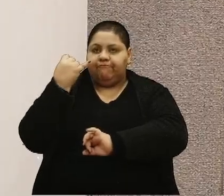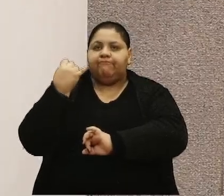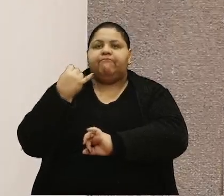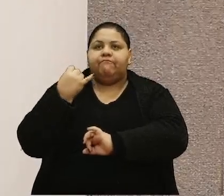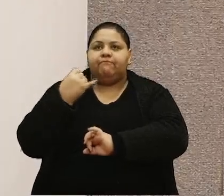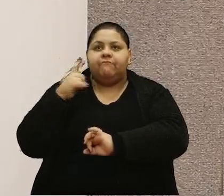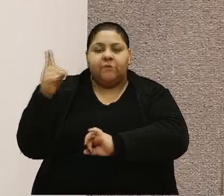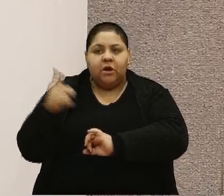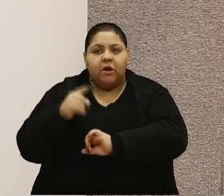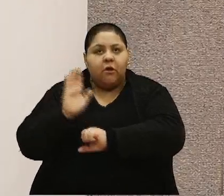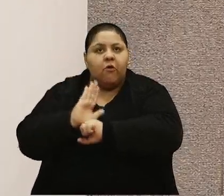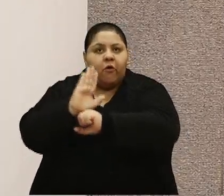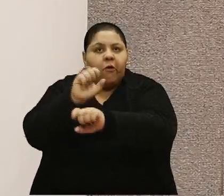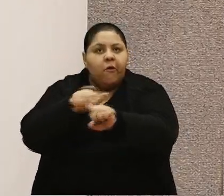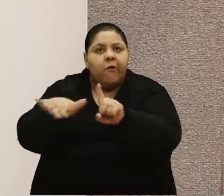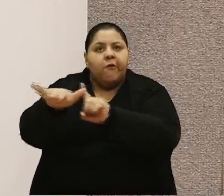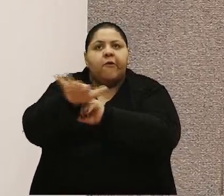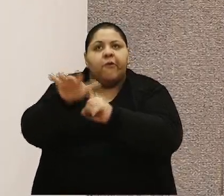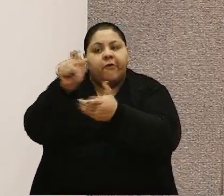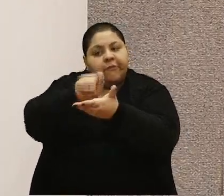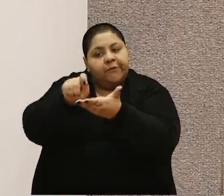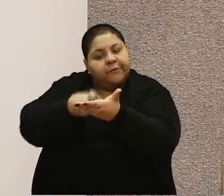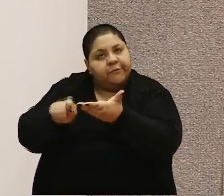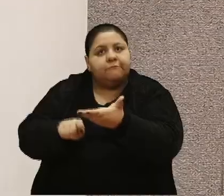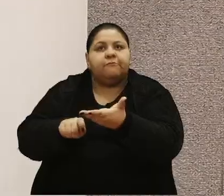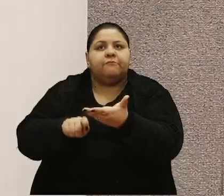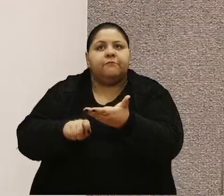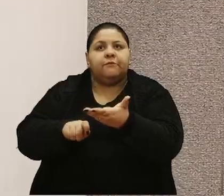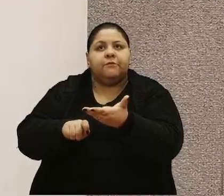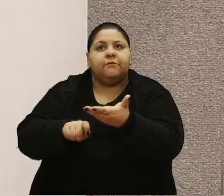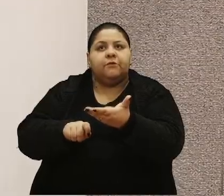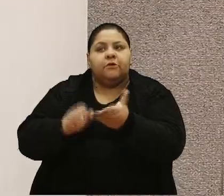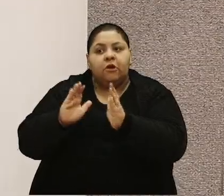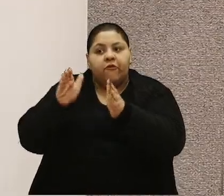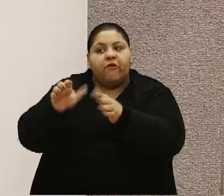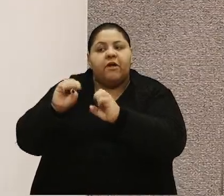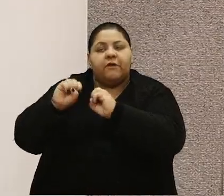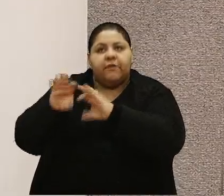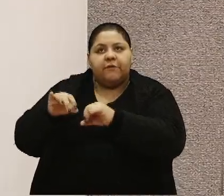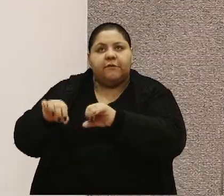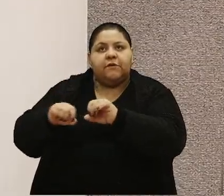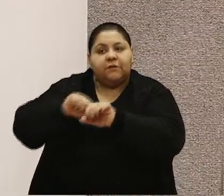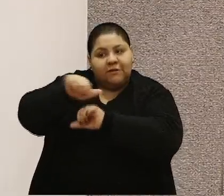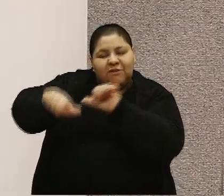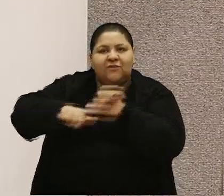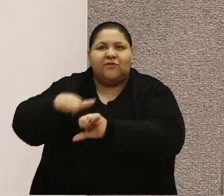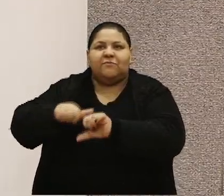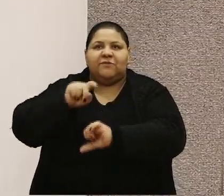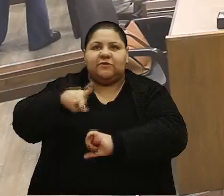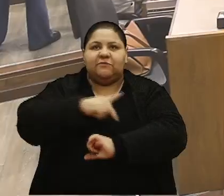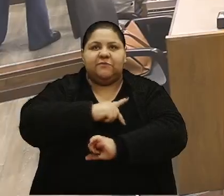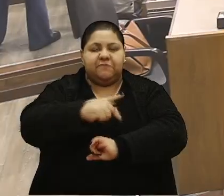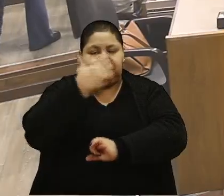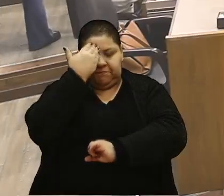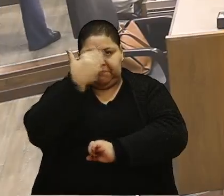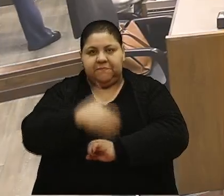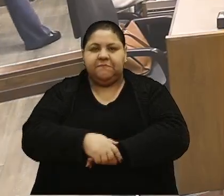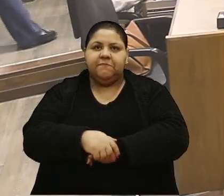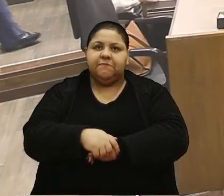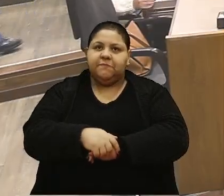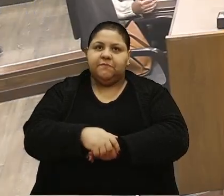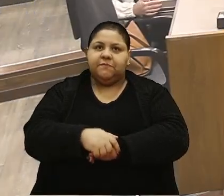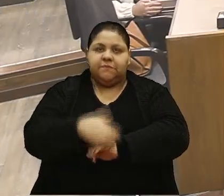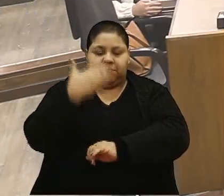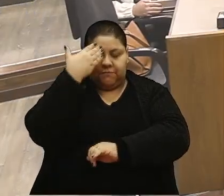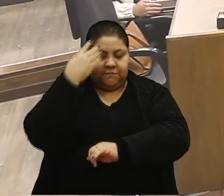e é uma contribuição social também a escrita, afinal de contas, diz respeito à educação, e educação transforma. Era isso, presidente, muito obrigado.